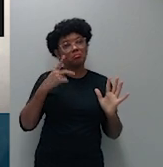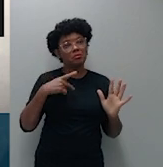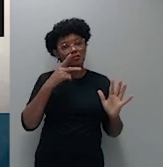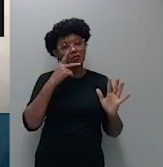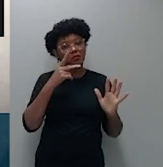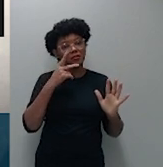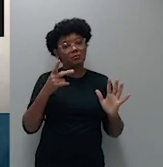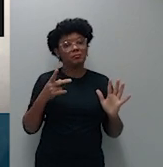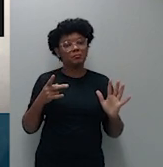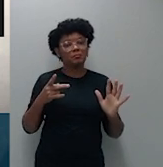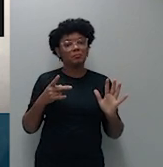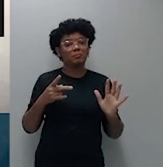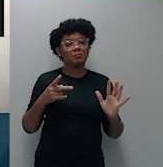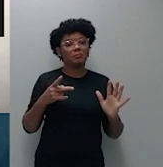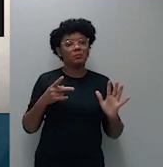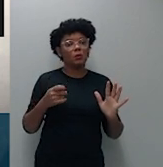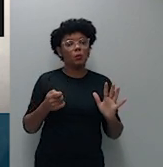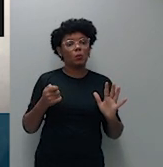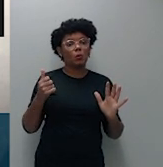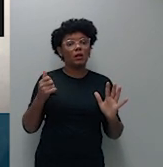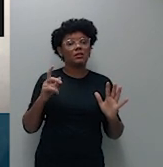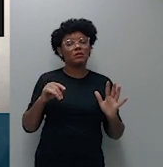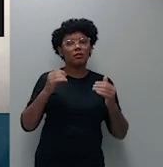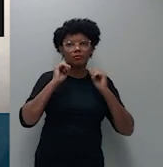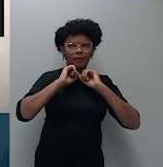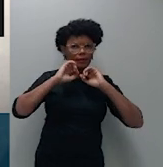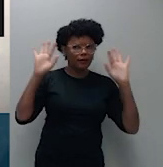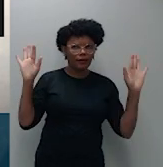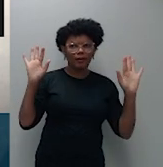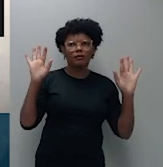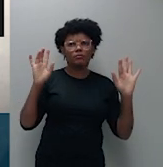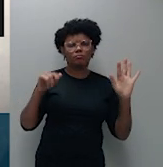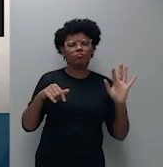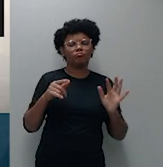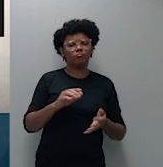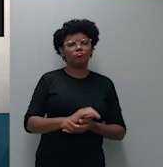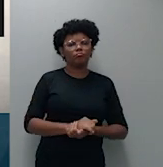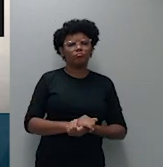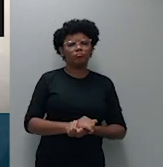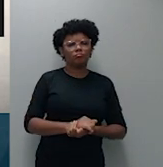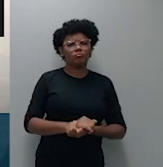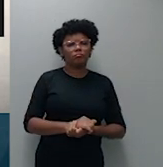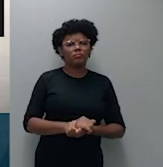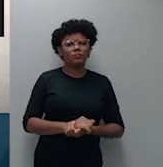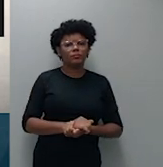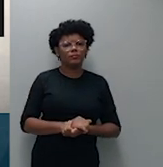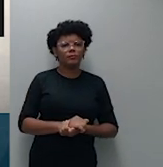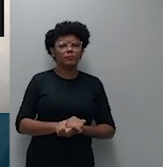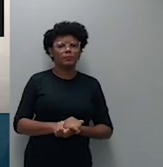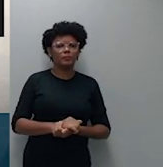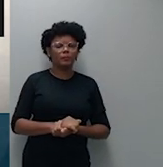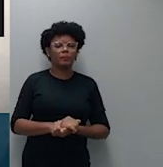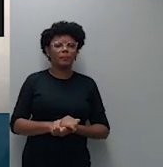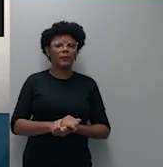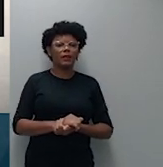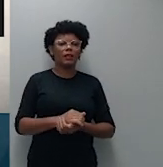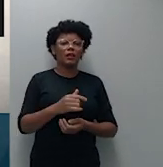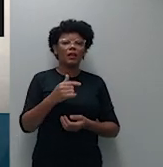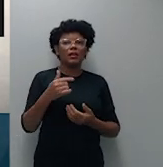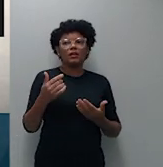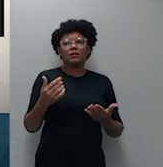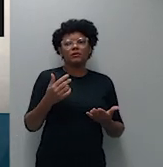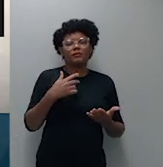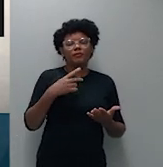é mais do que evidente não não não agir numa situação como